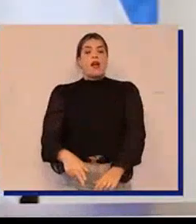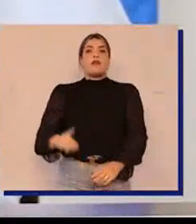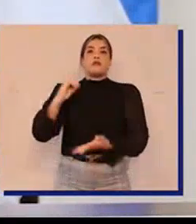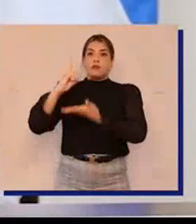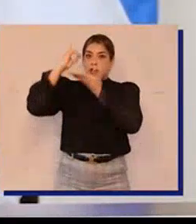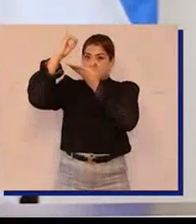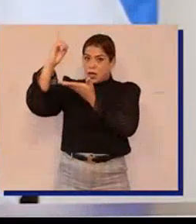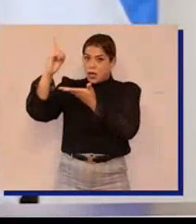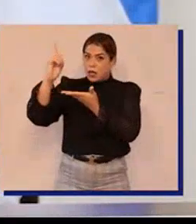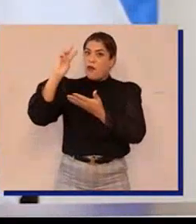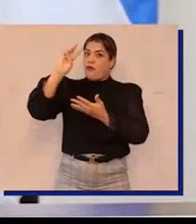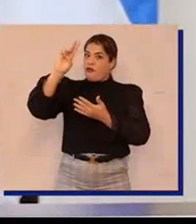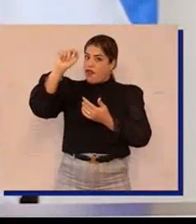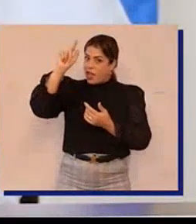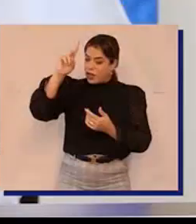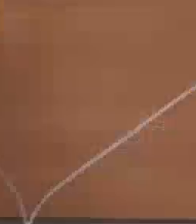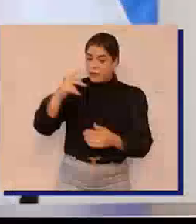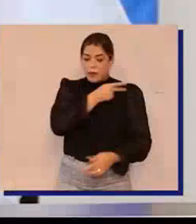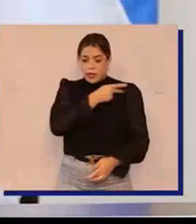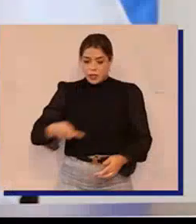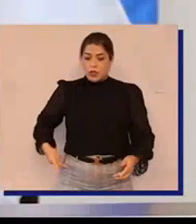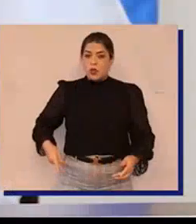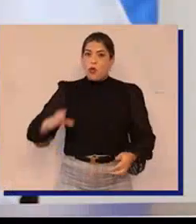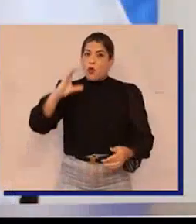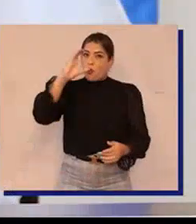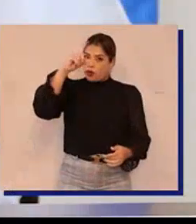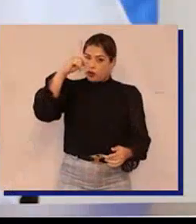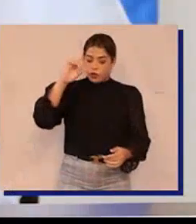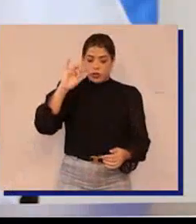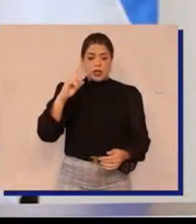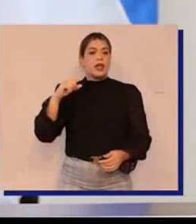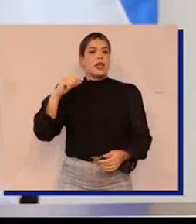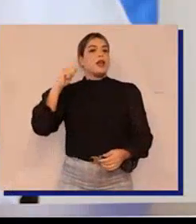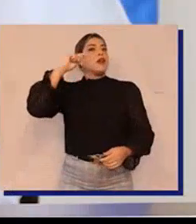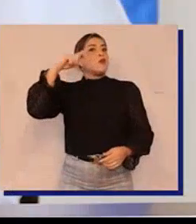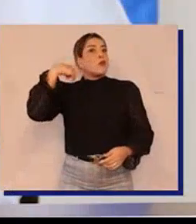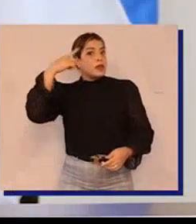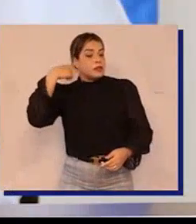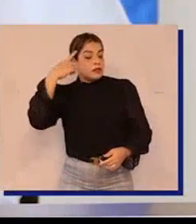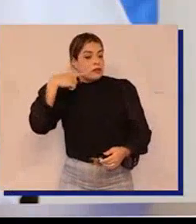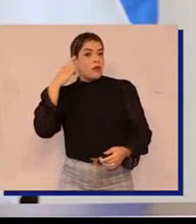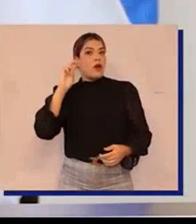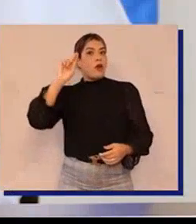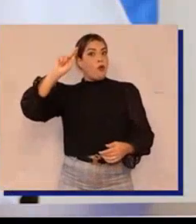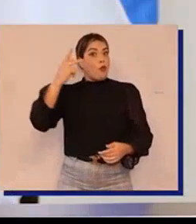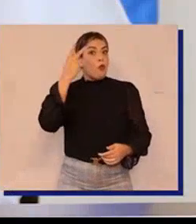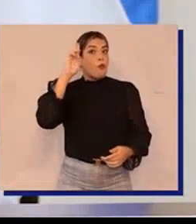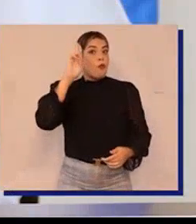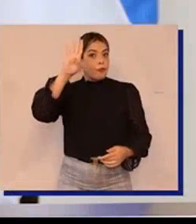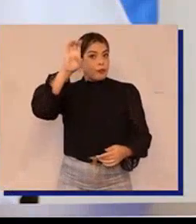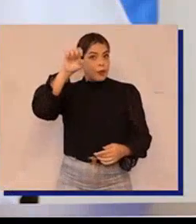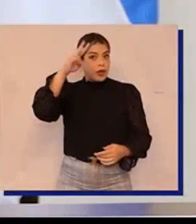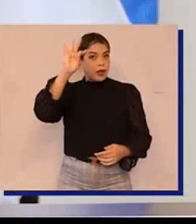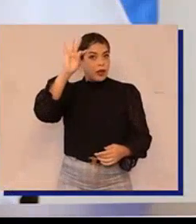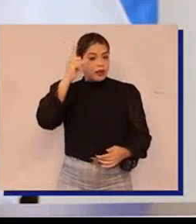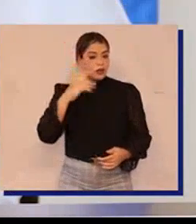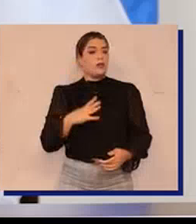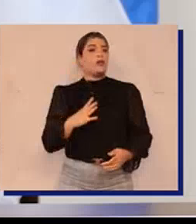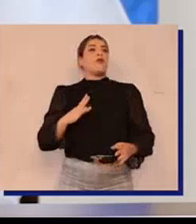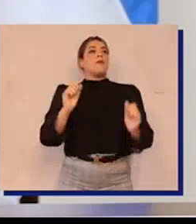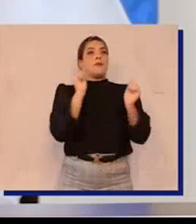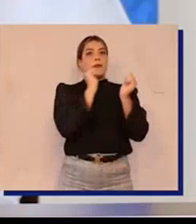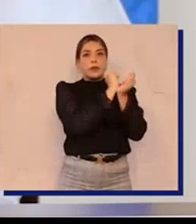Wagner Sinelli presidente do cogen e a participação do Dr Humberto Adame presidente da Comissão estadual